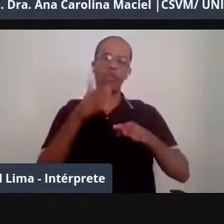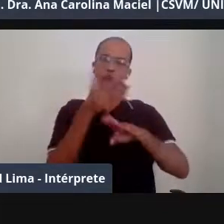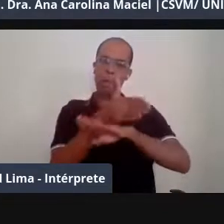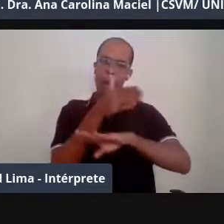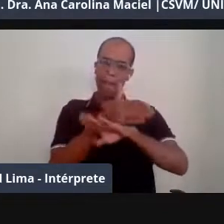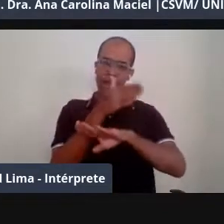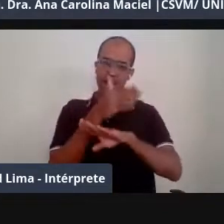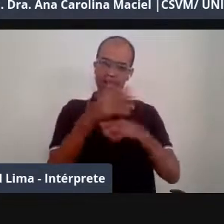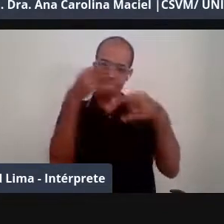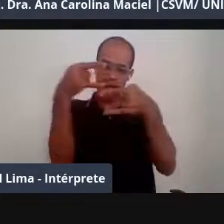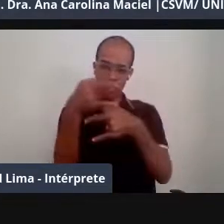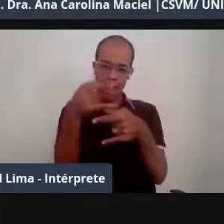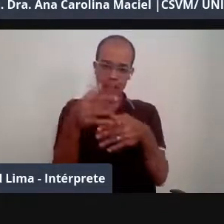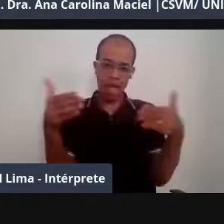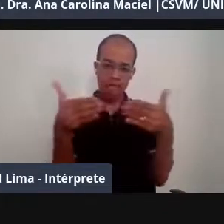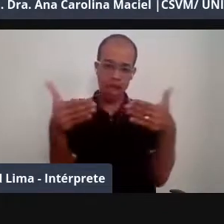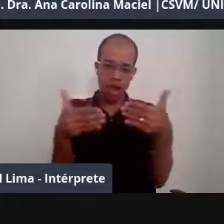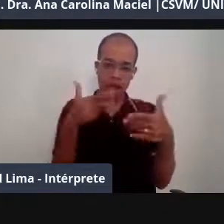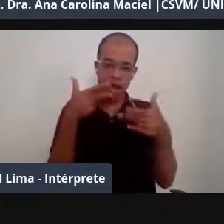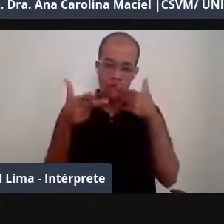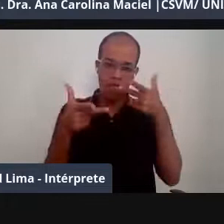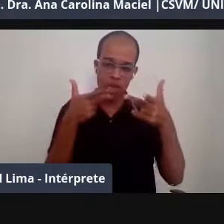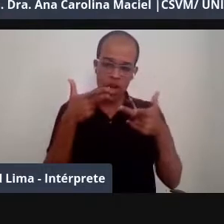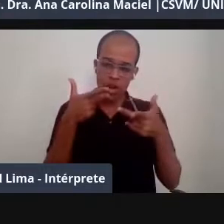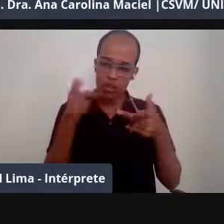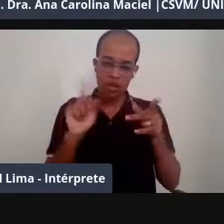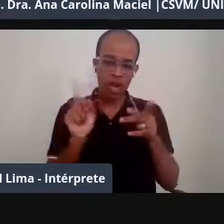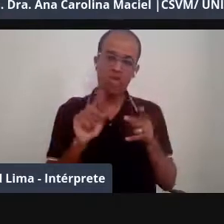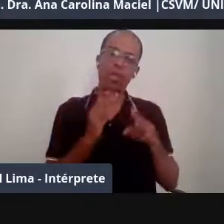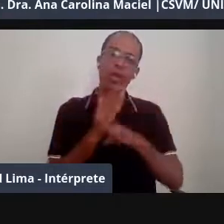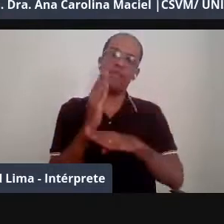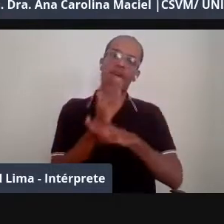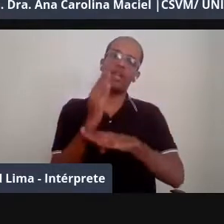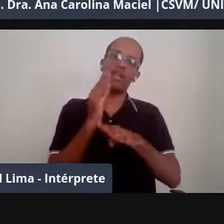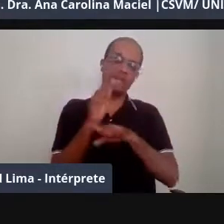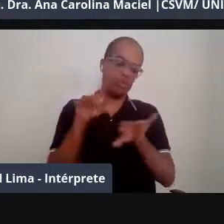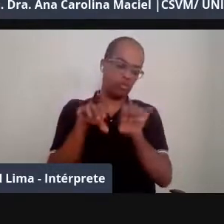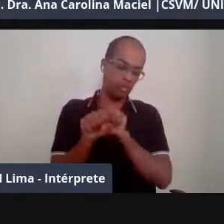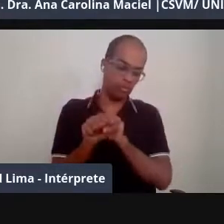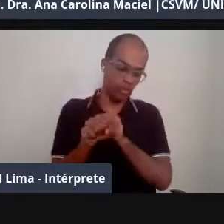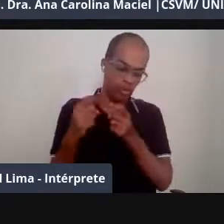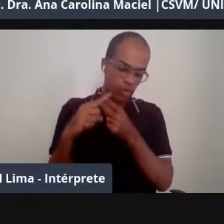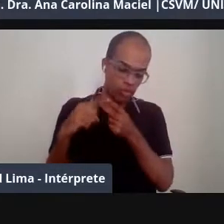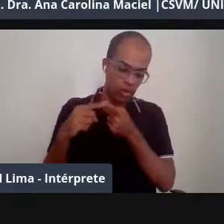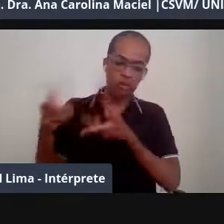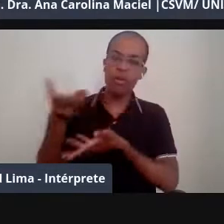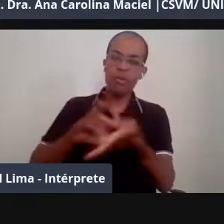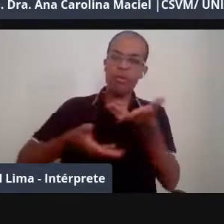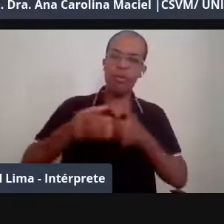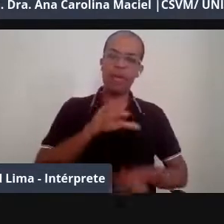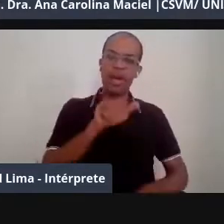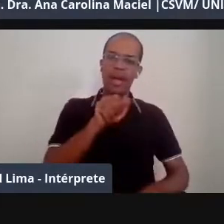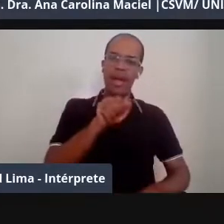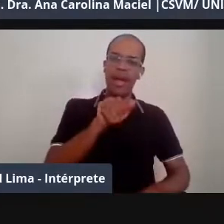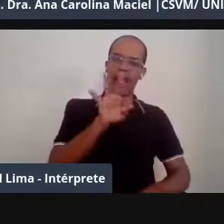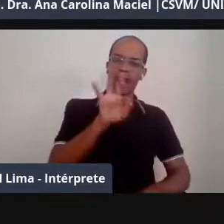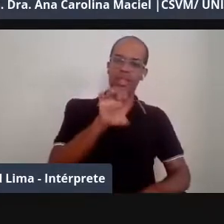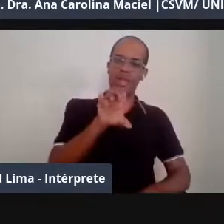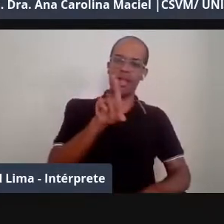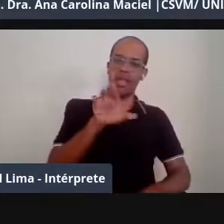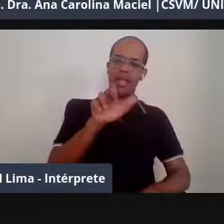live, eu disse que eu não falaria sobre revalidação de diplomas, porque isso não tramita na cátedra. Então, a minha